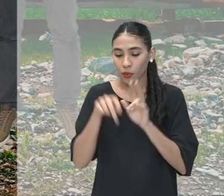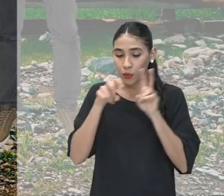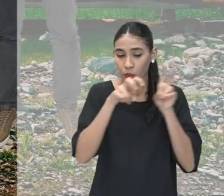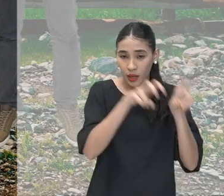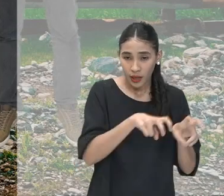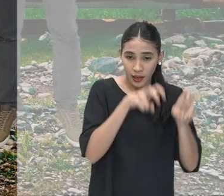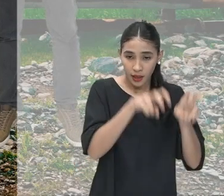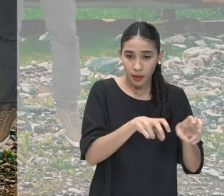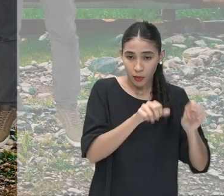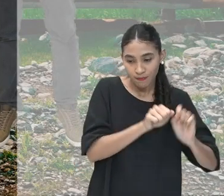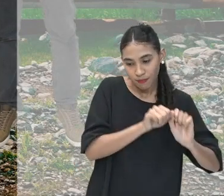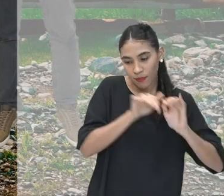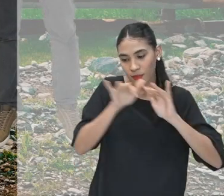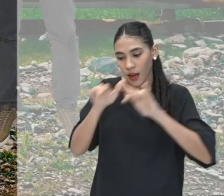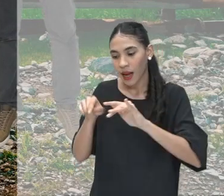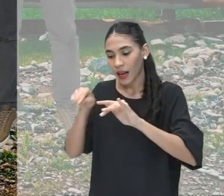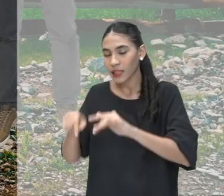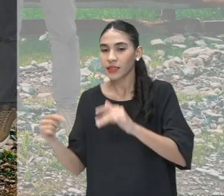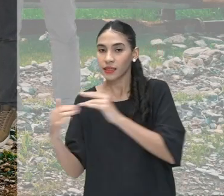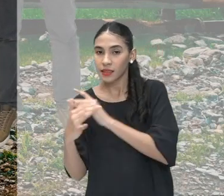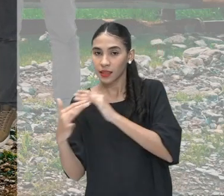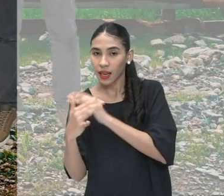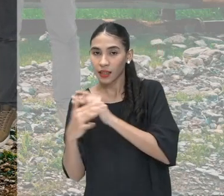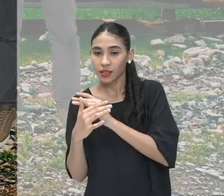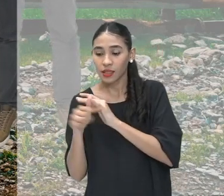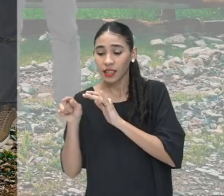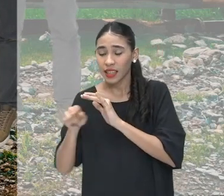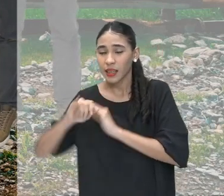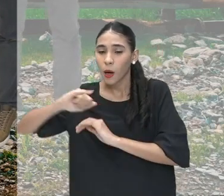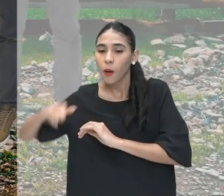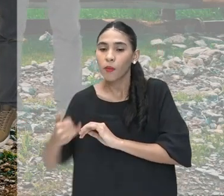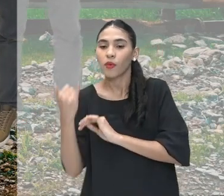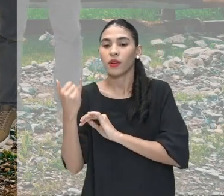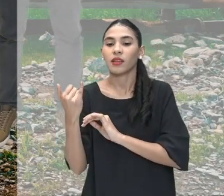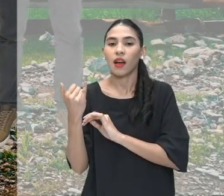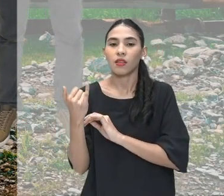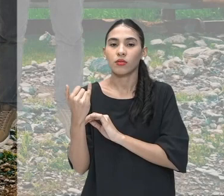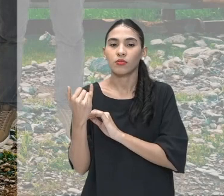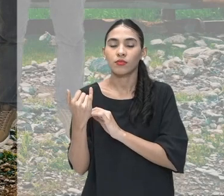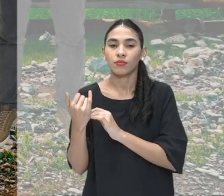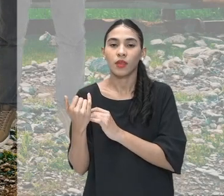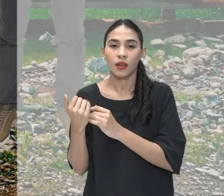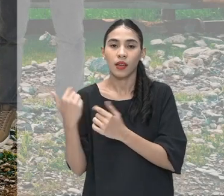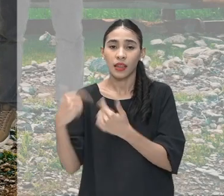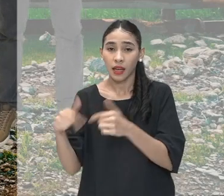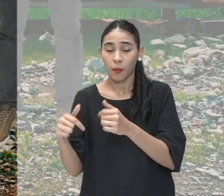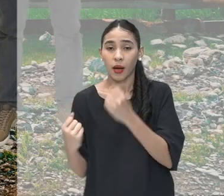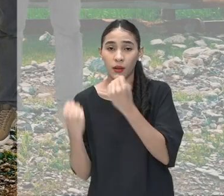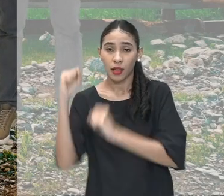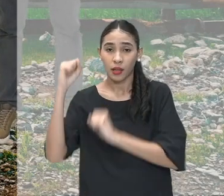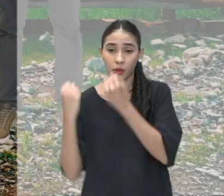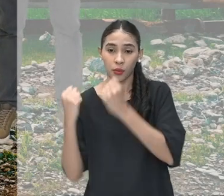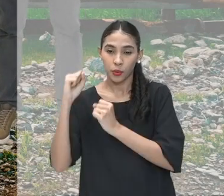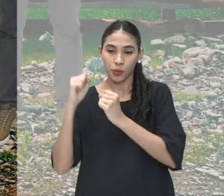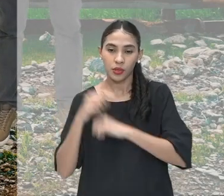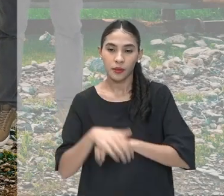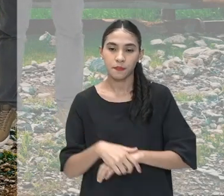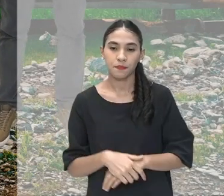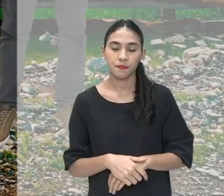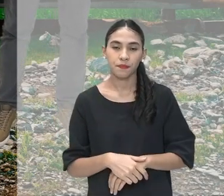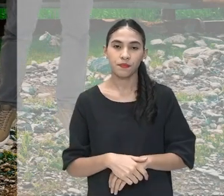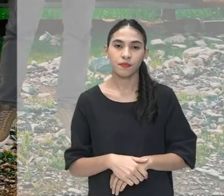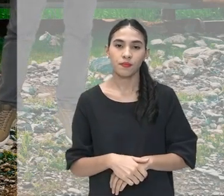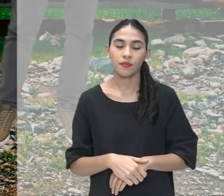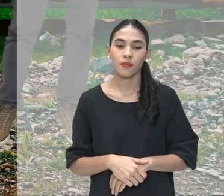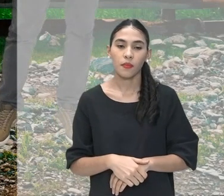cidade. E essa mão de obra na cidade vai ser aproveitada para o trabalho na indústria, né, nas empresas produtivas aí. Muito